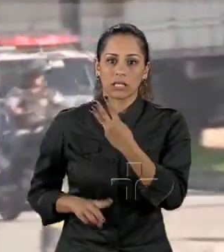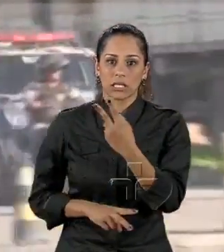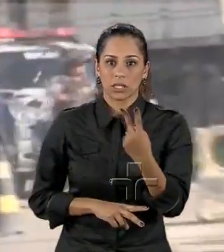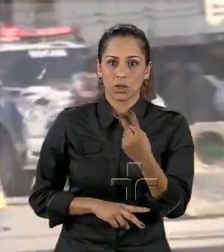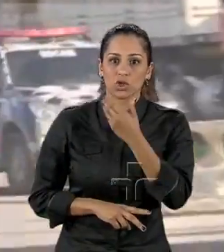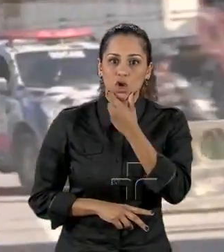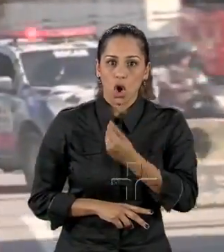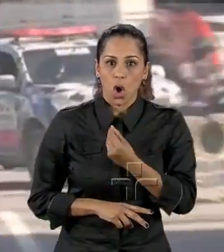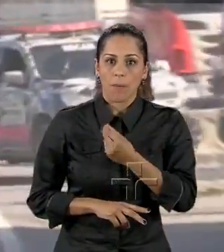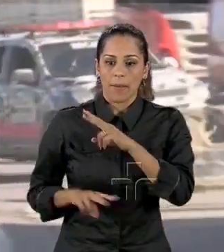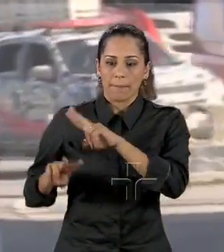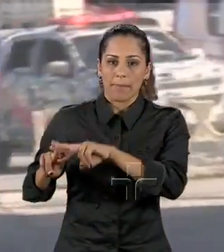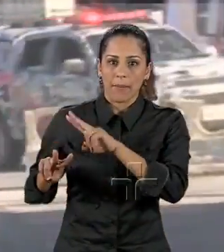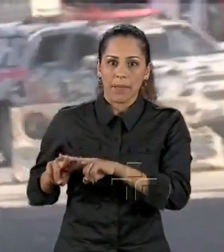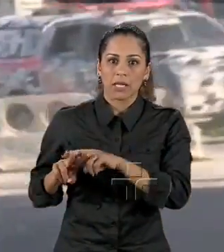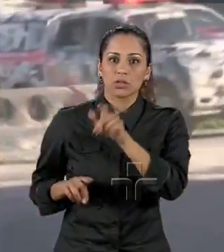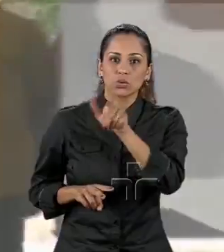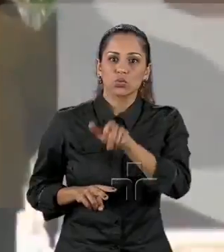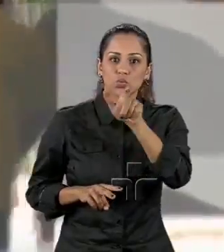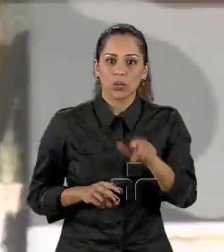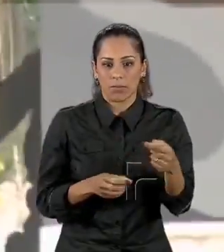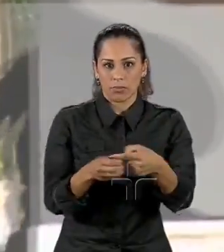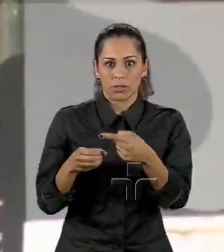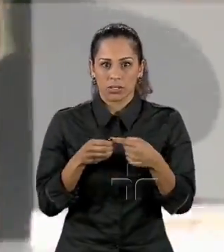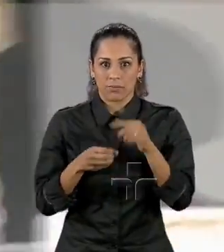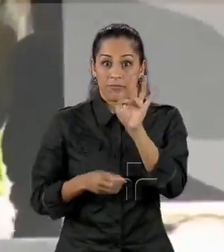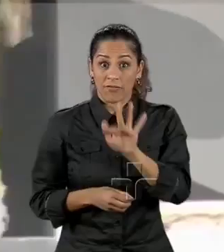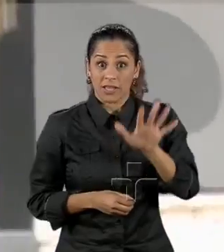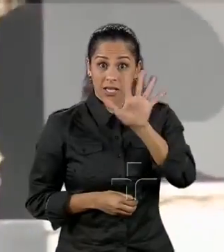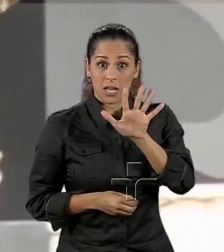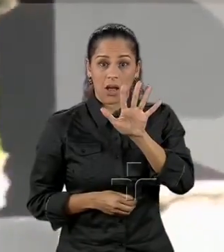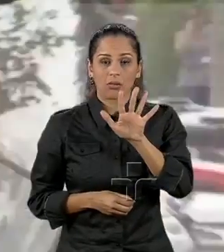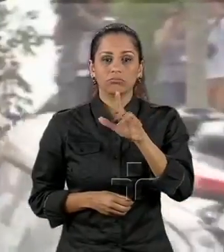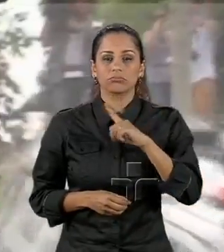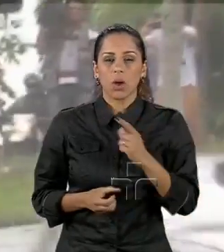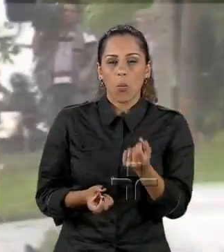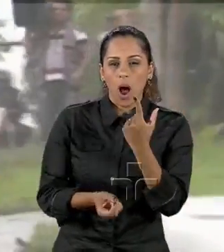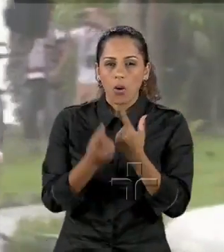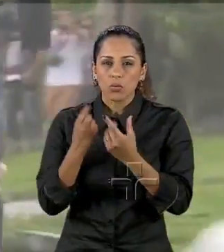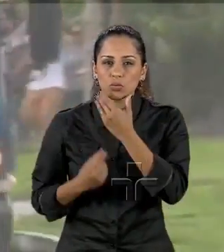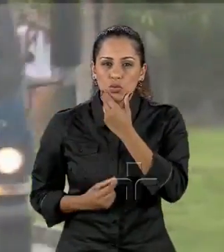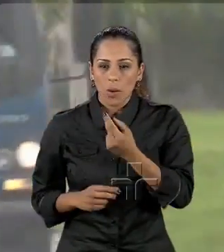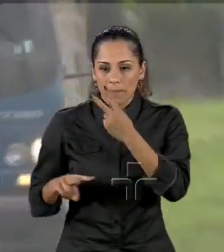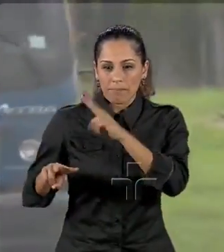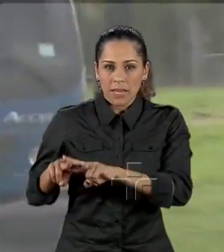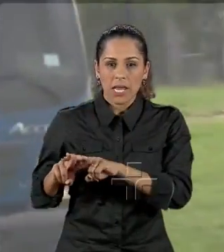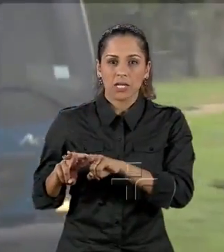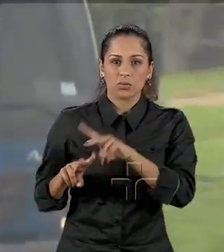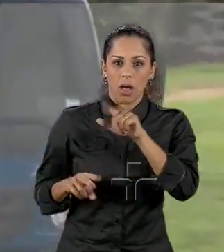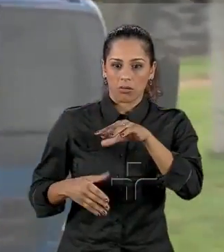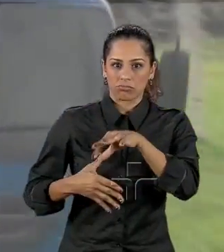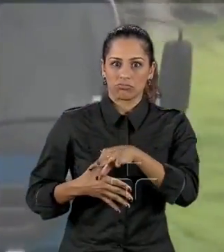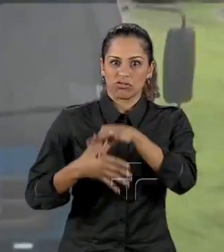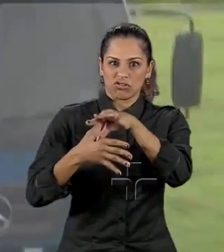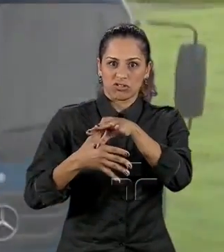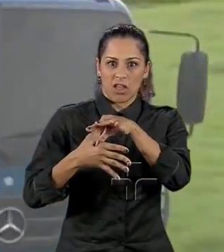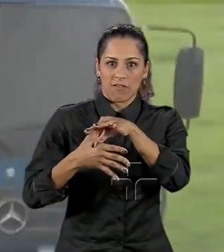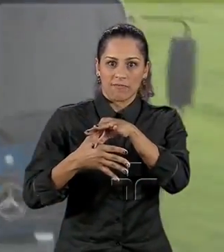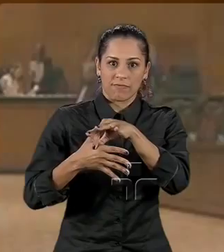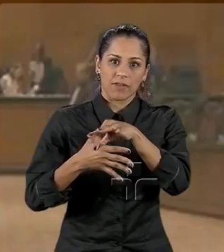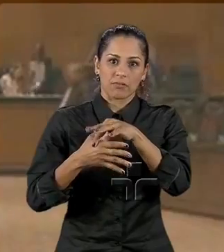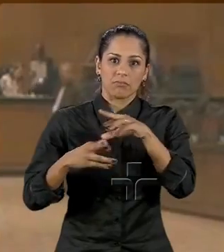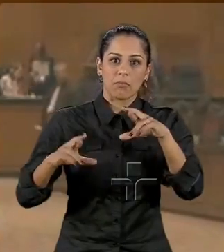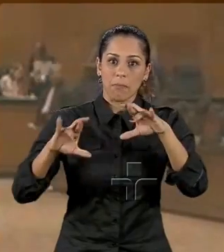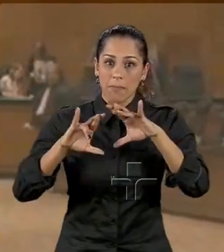em presídios federais. Alguns dos presos são apontados como chefes de facções criminosas e milicianos.